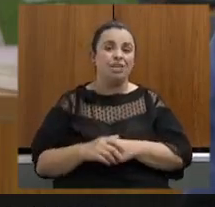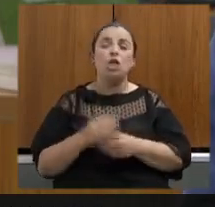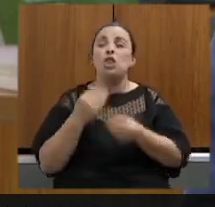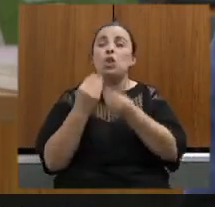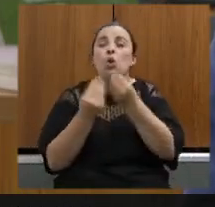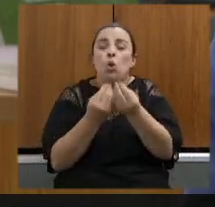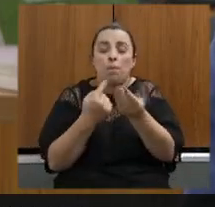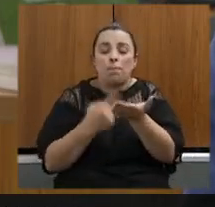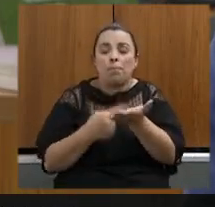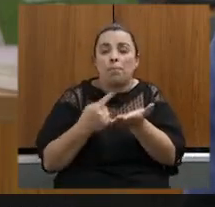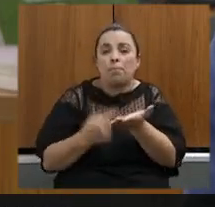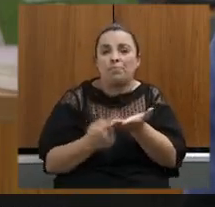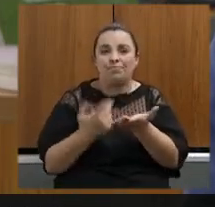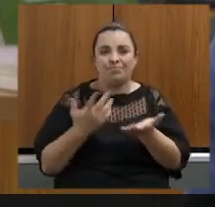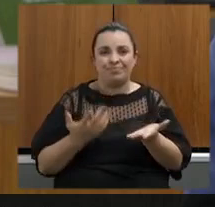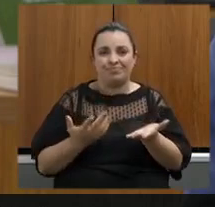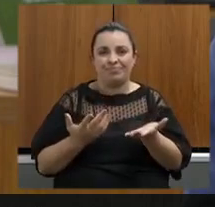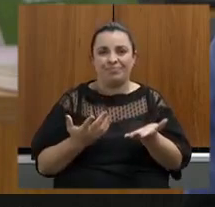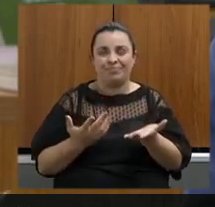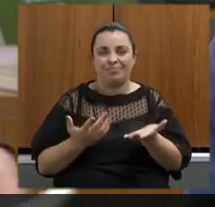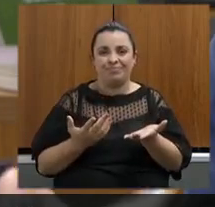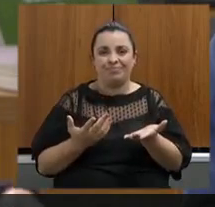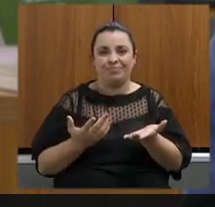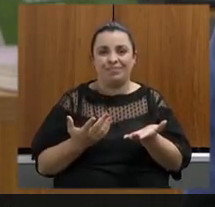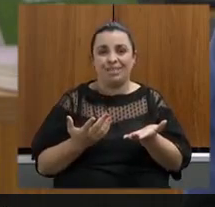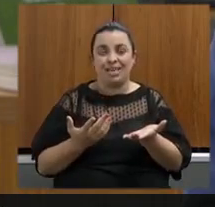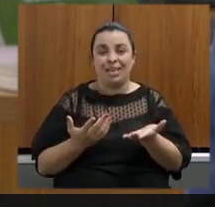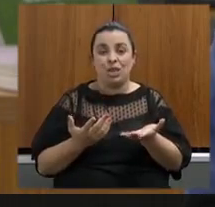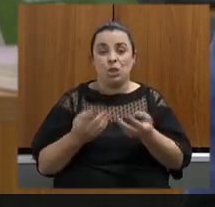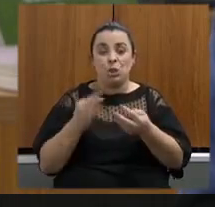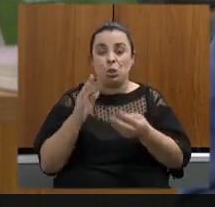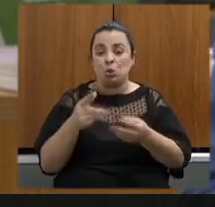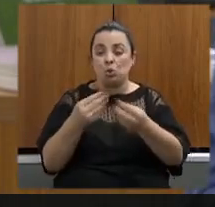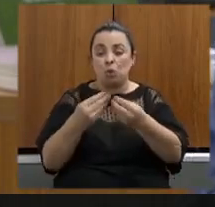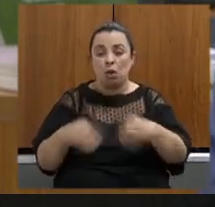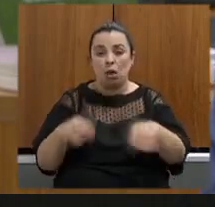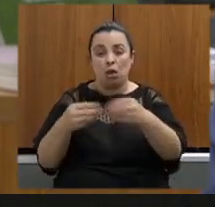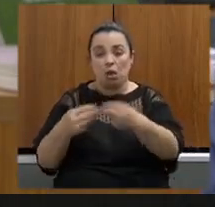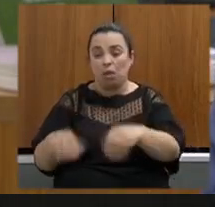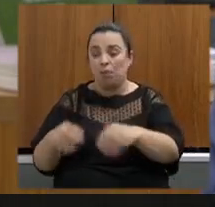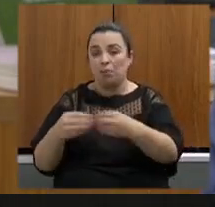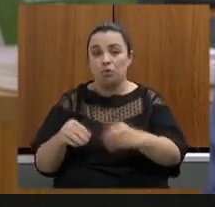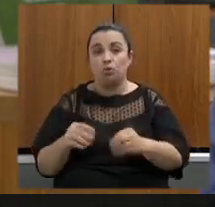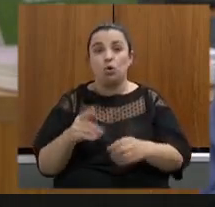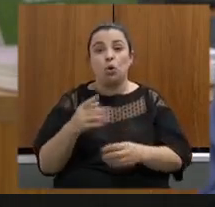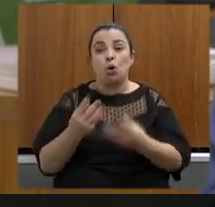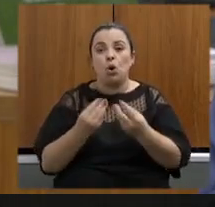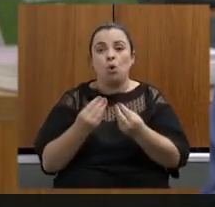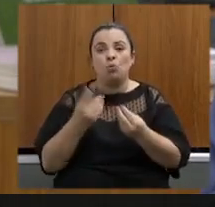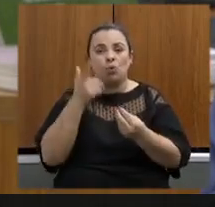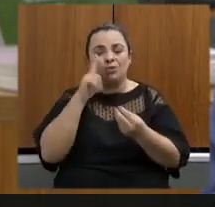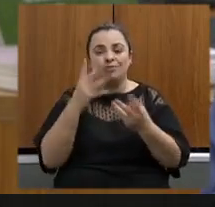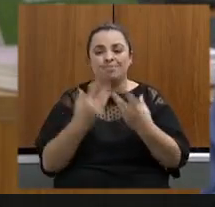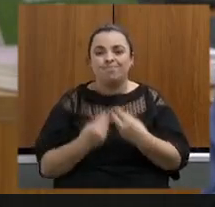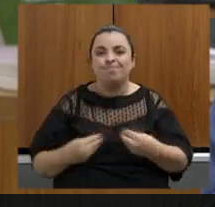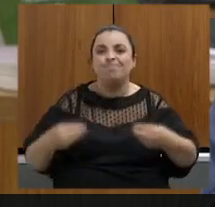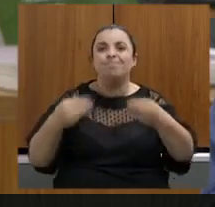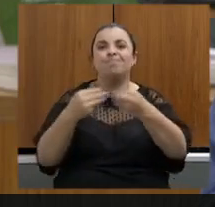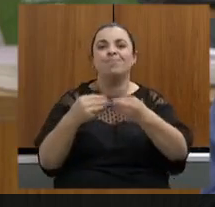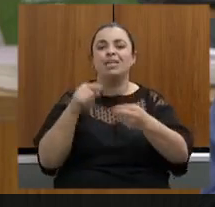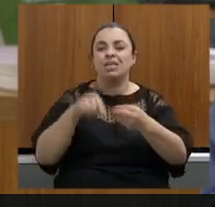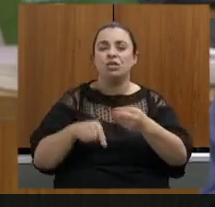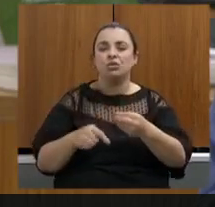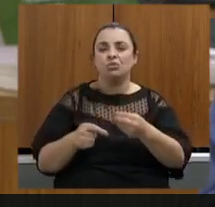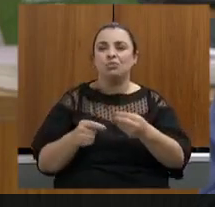escorrer considerar as perdas que tivemos a importância que isso tem para